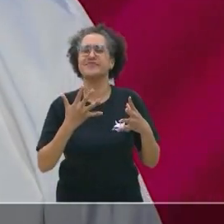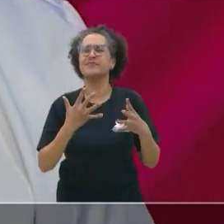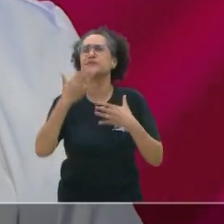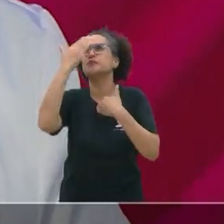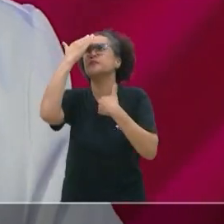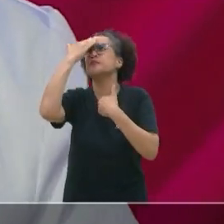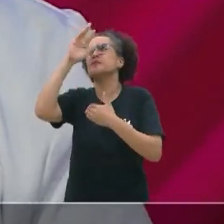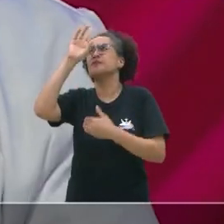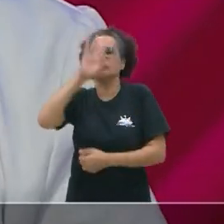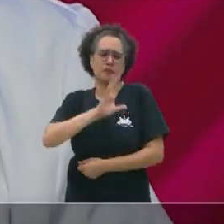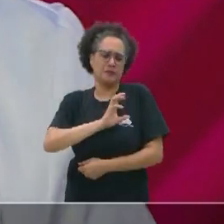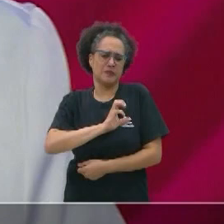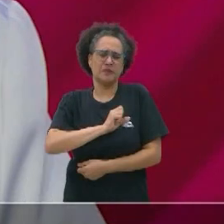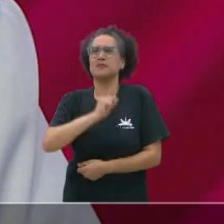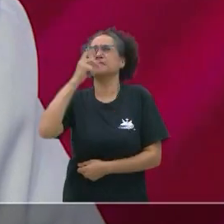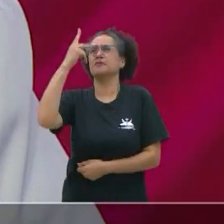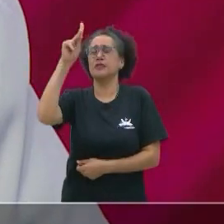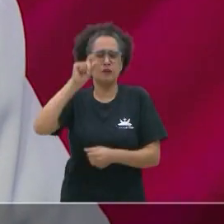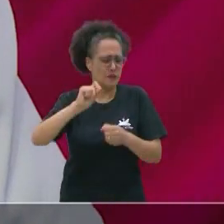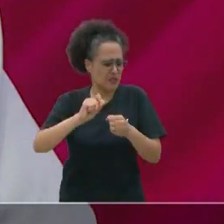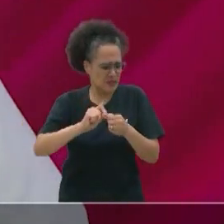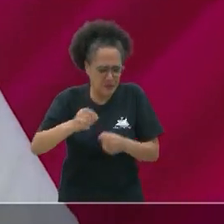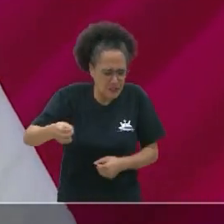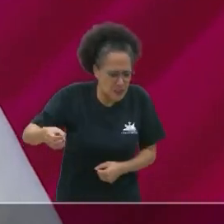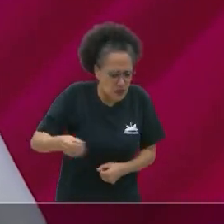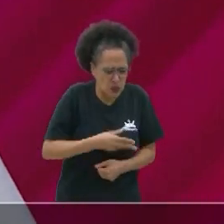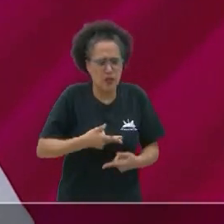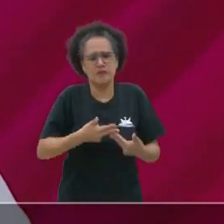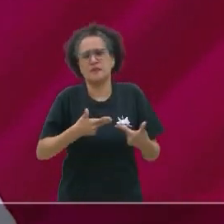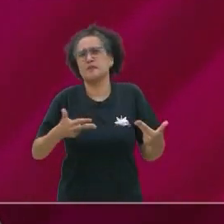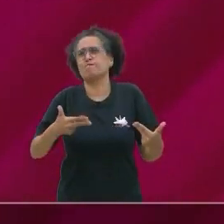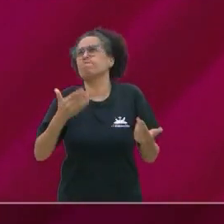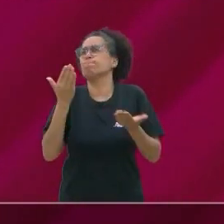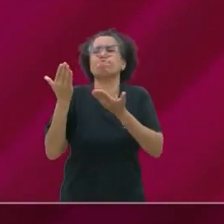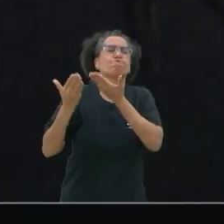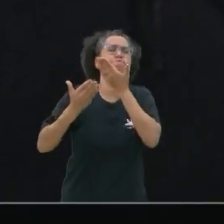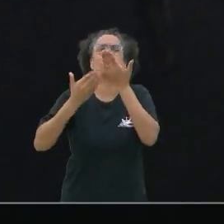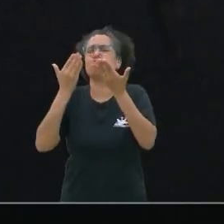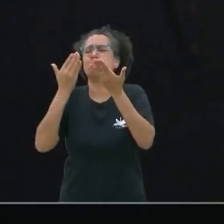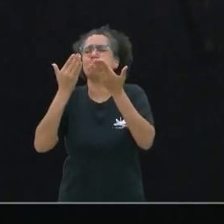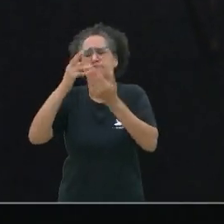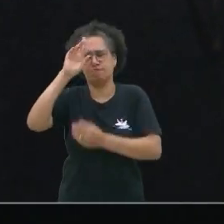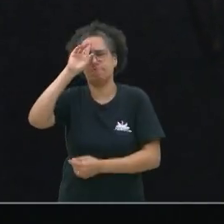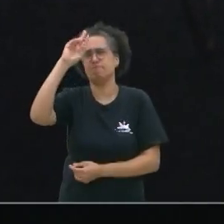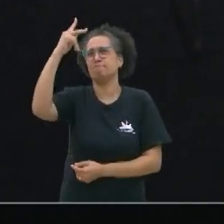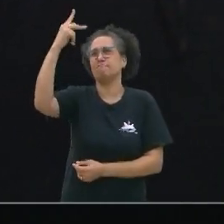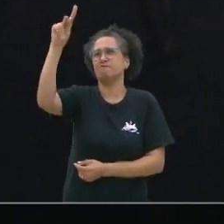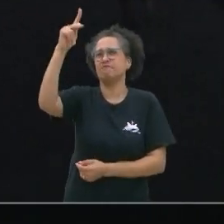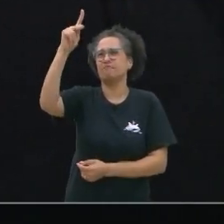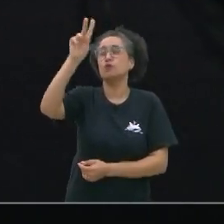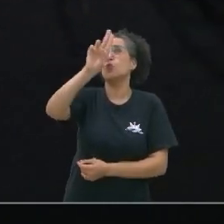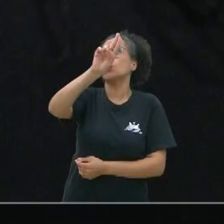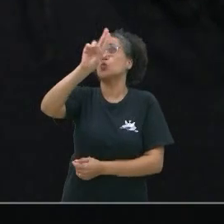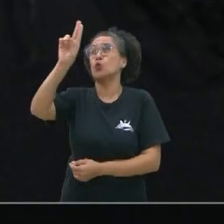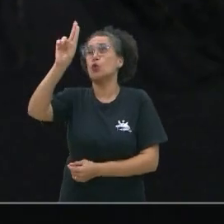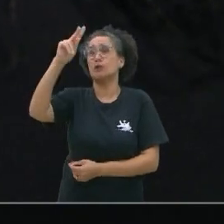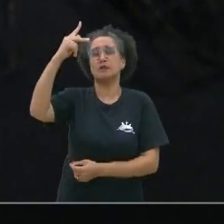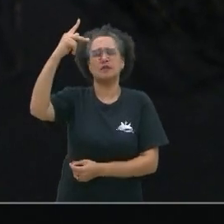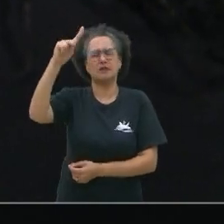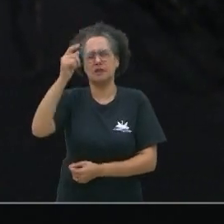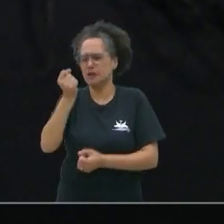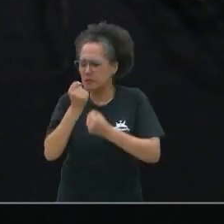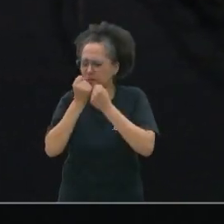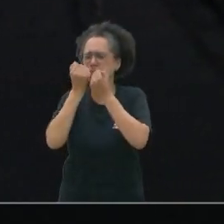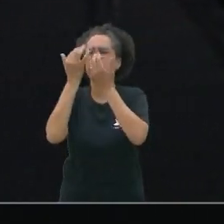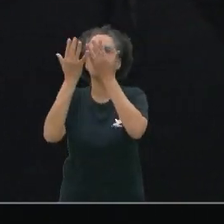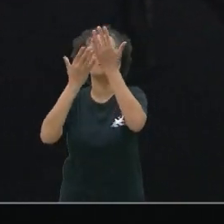renova e faz nova todas as coisas. Bendito sejas tu, Senhor. Bendito seja o teu nome, seja o teu santo nome, Senhor. A